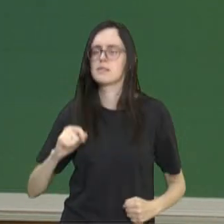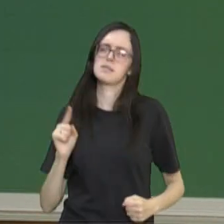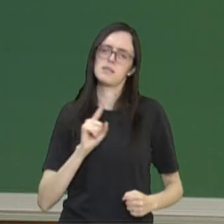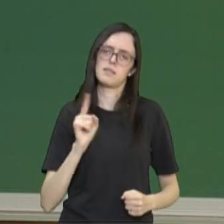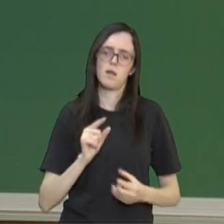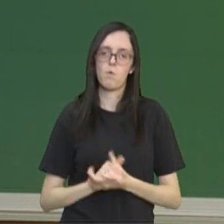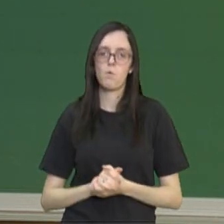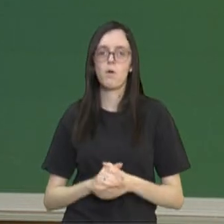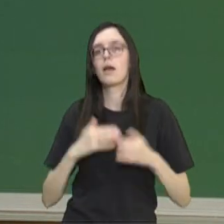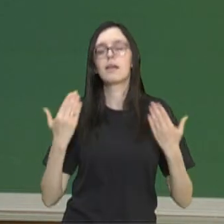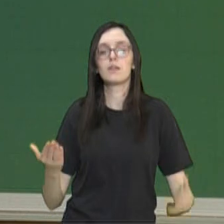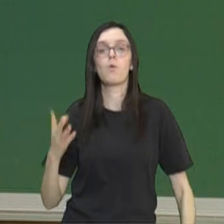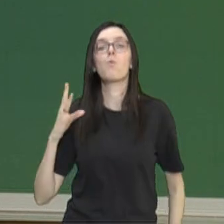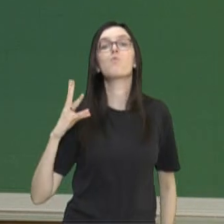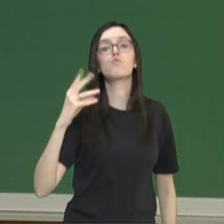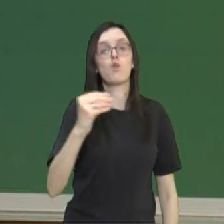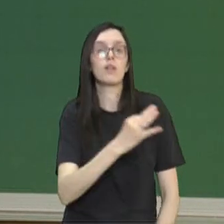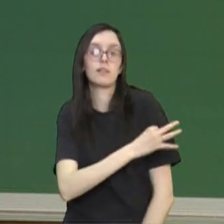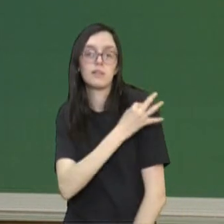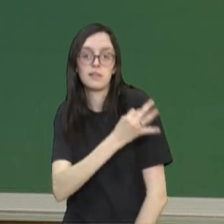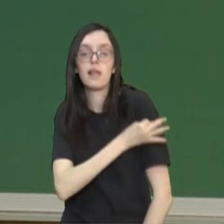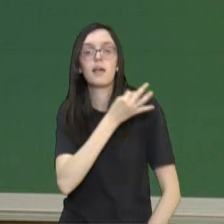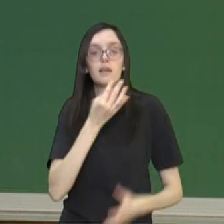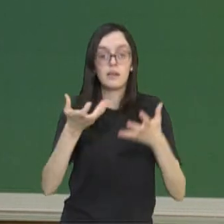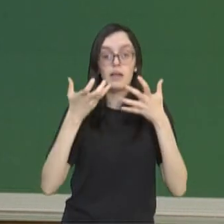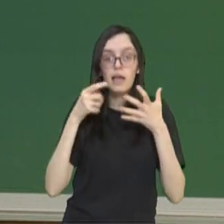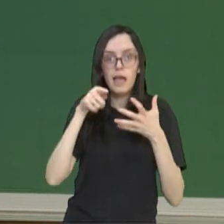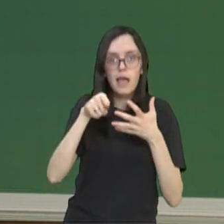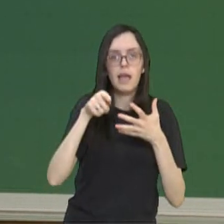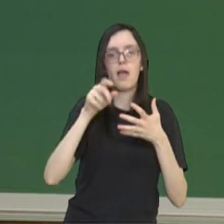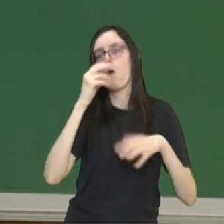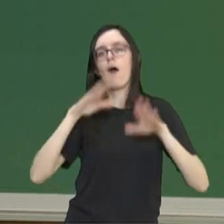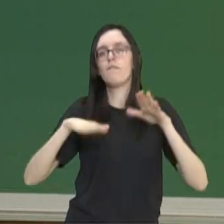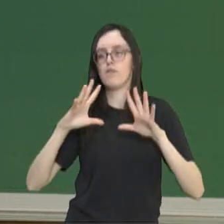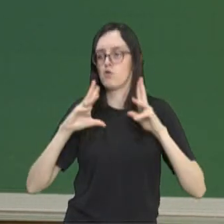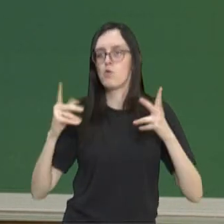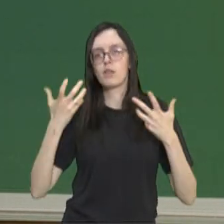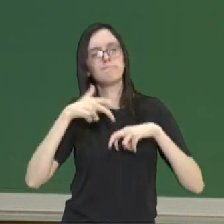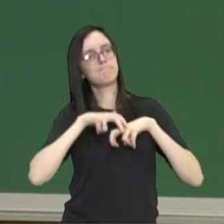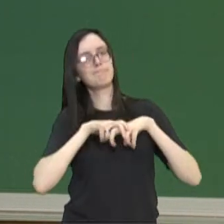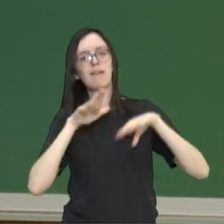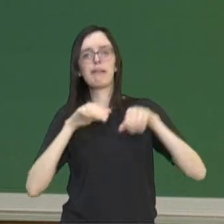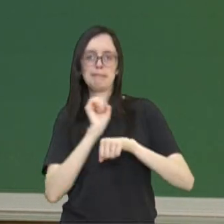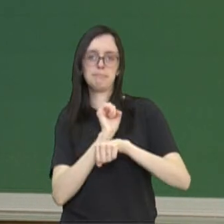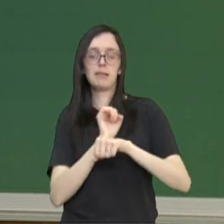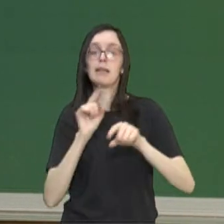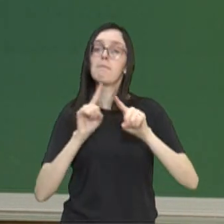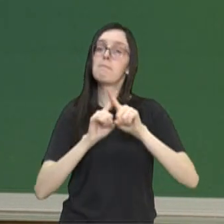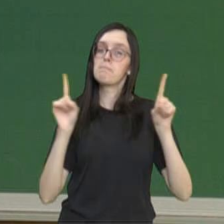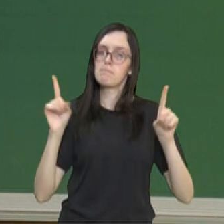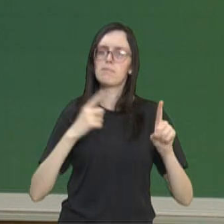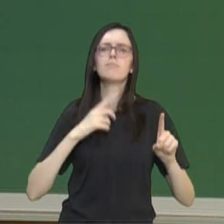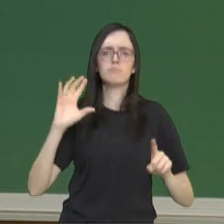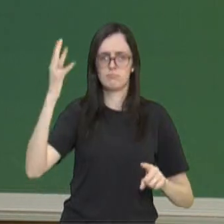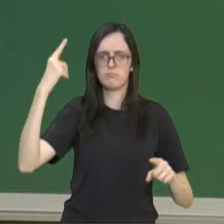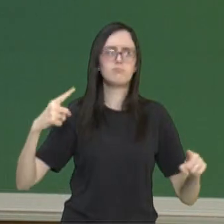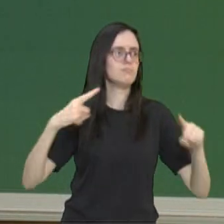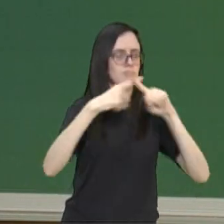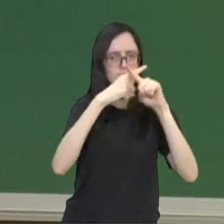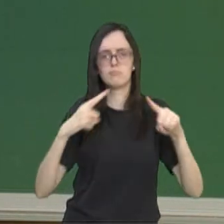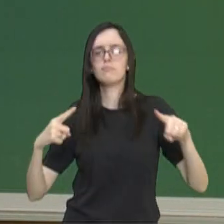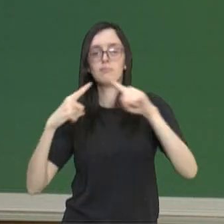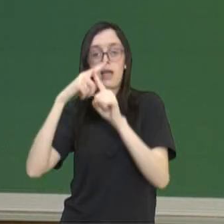né? Poupar em alguma ocasião, não sei, não concordo tanto com isso, mas é o que a gente observa. Nas